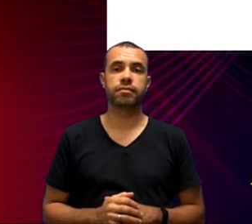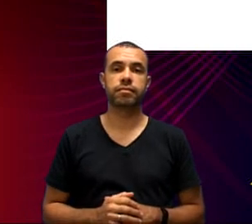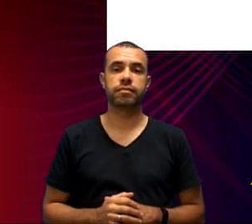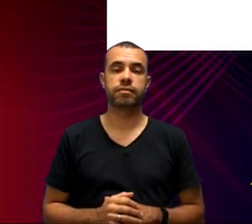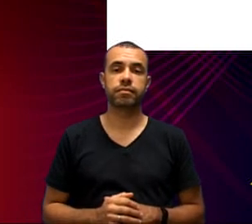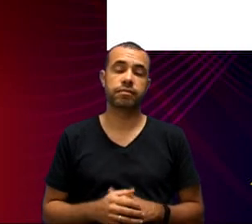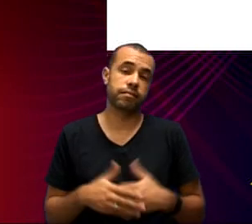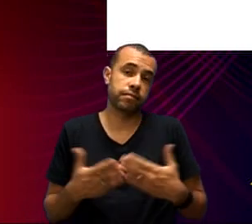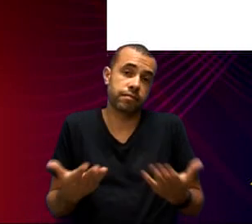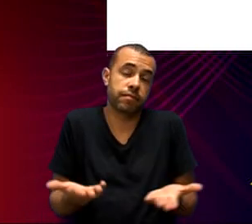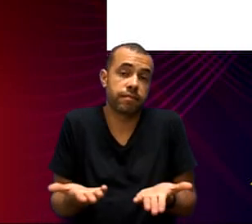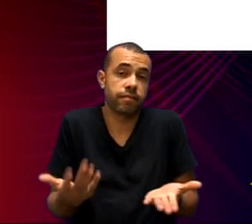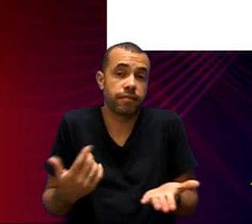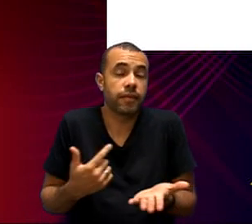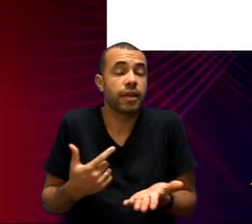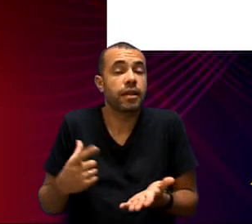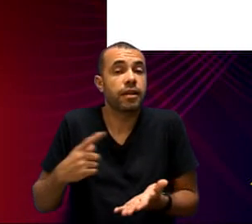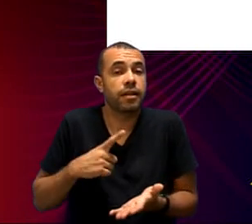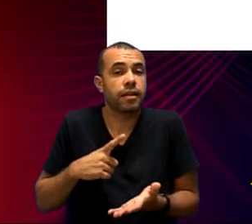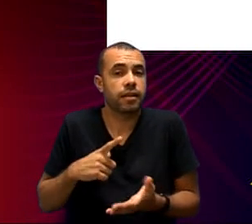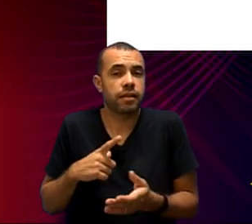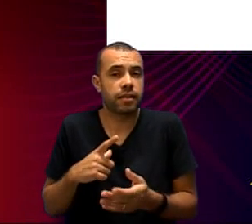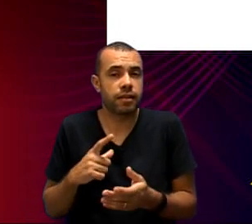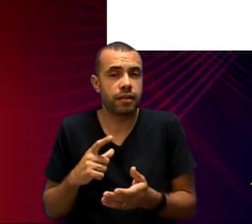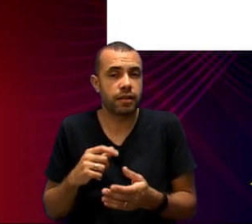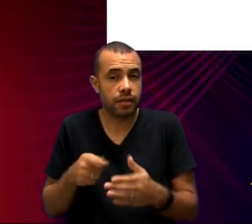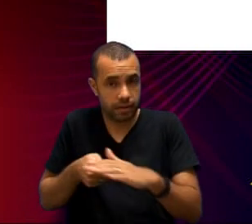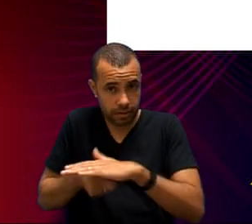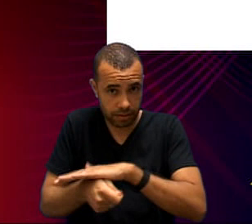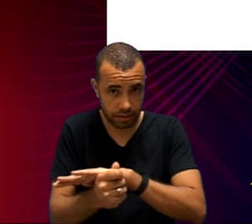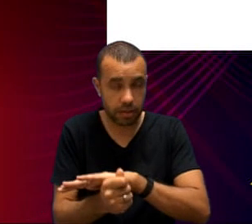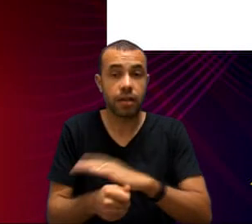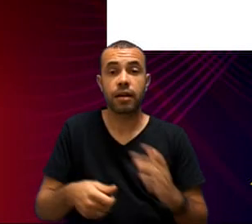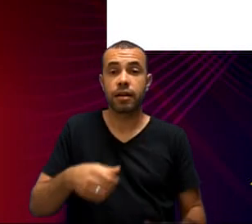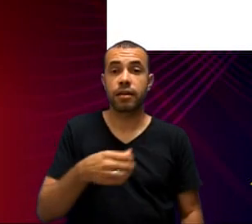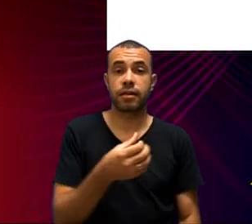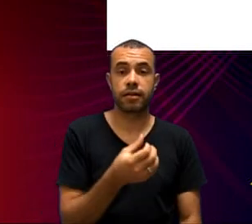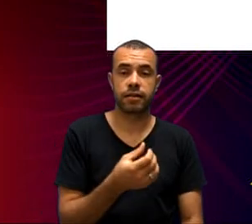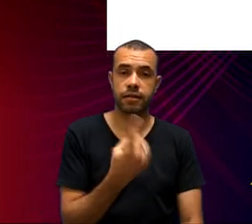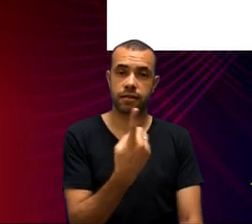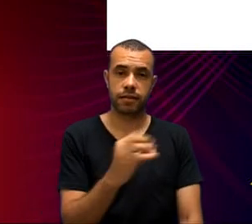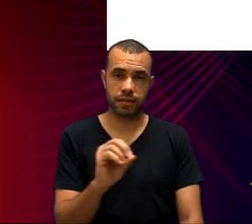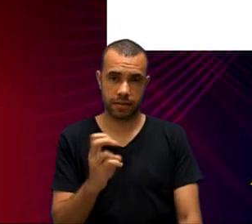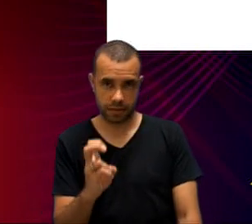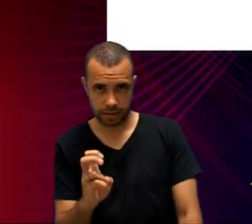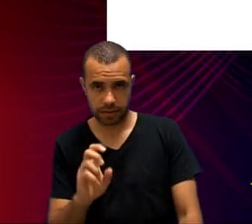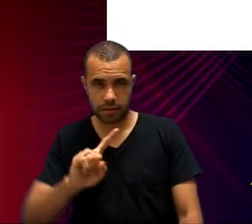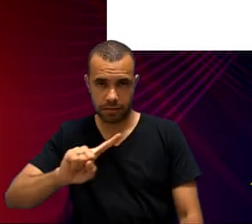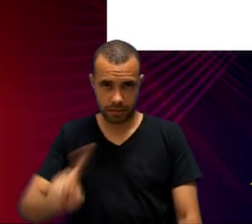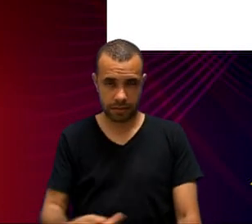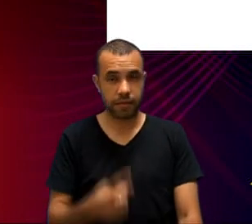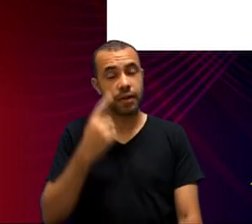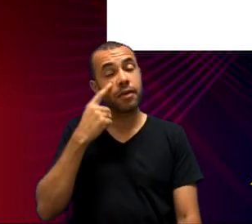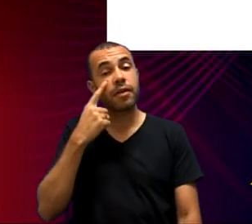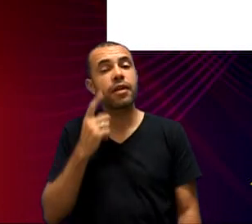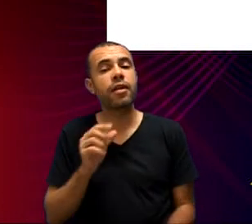Então, o que eu tenho dentro do... Você está falando do investimento dos 25 milhões? Aqui está grande parte em amortização da dívida.